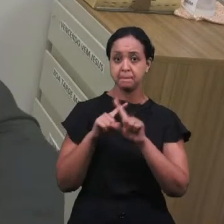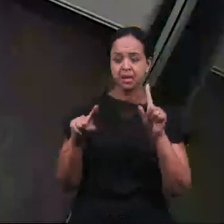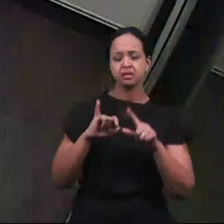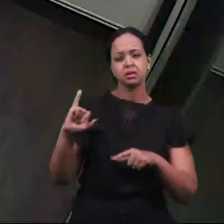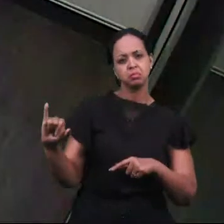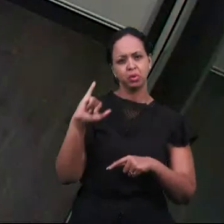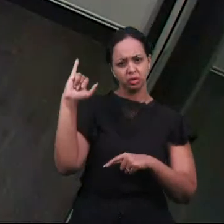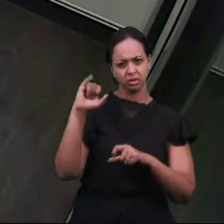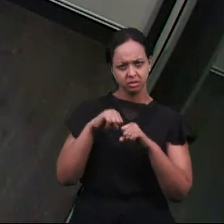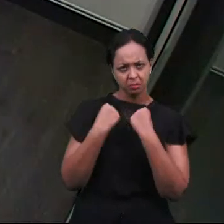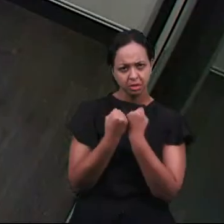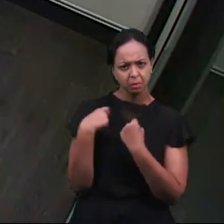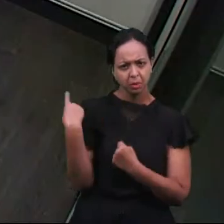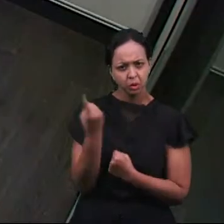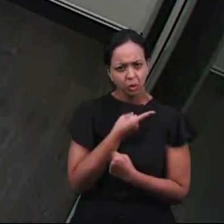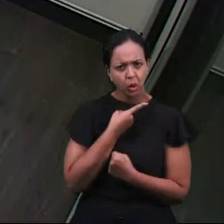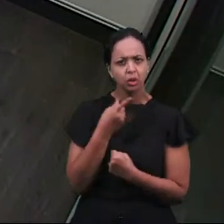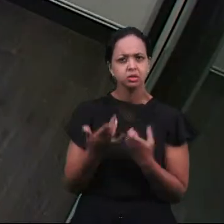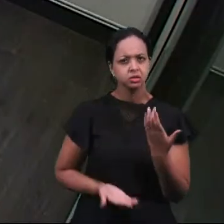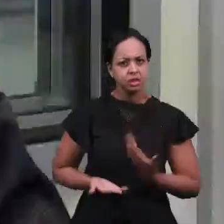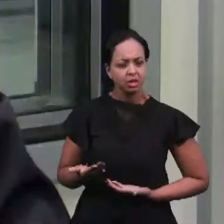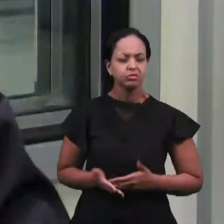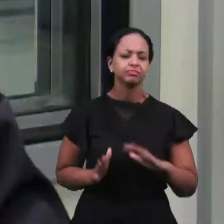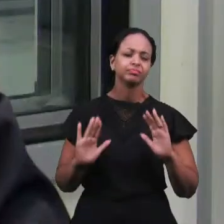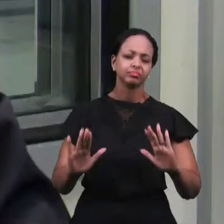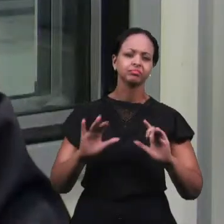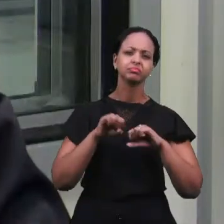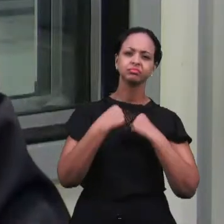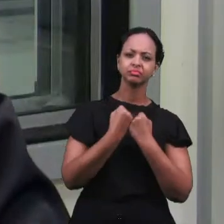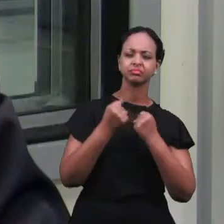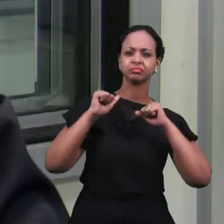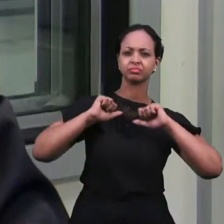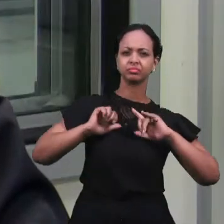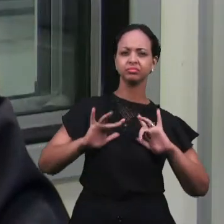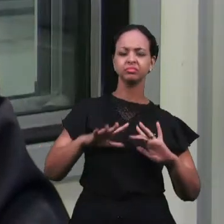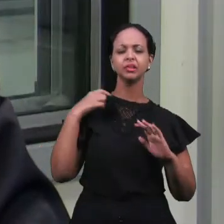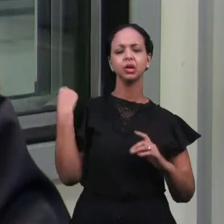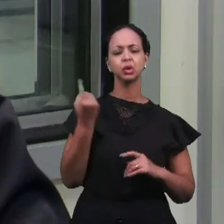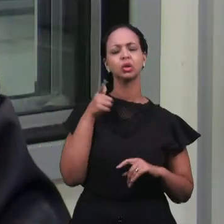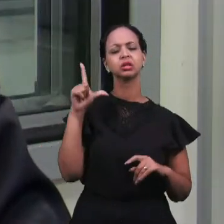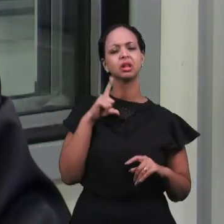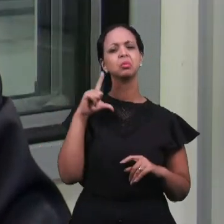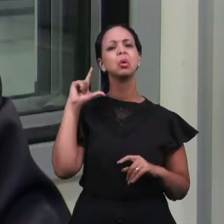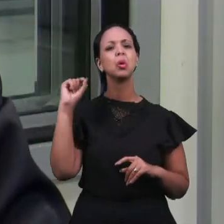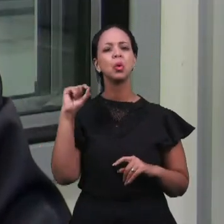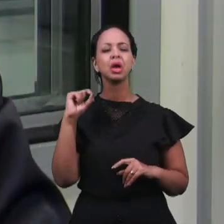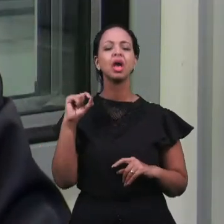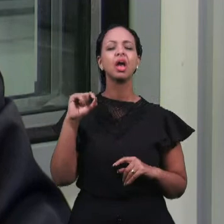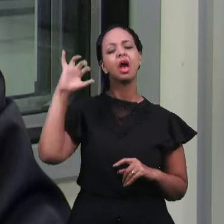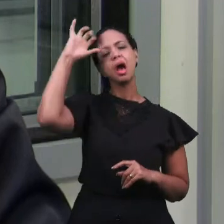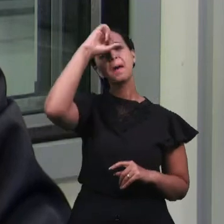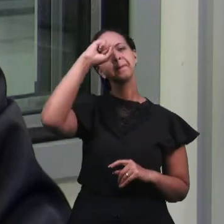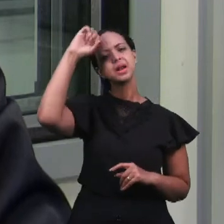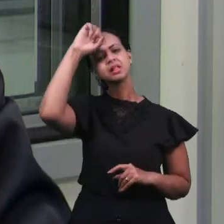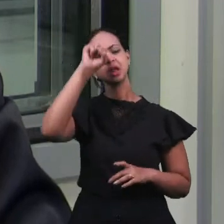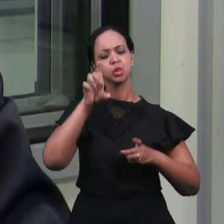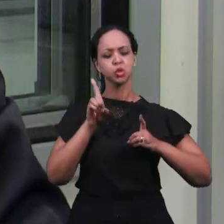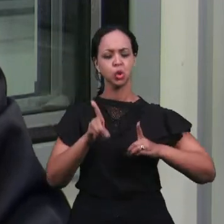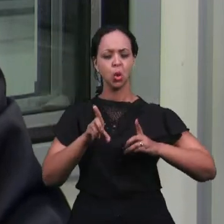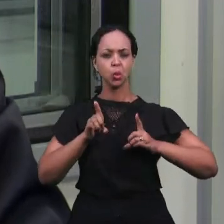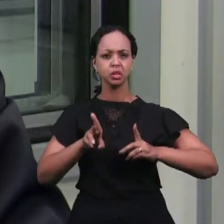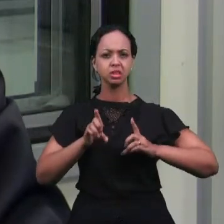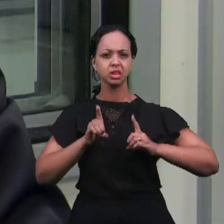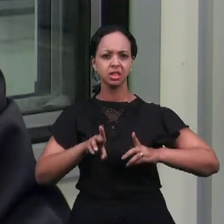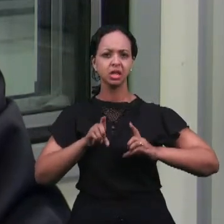pastor? O seminário é uma bênção completa de alegria, onde nós encontramos toda a instrução doutrinária, todo o